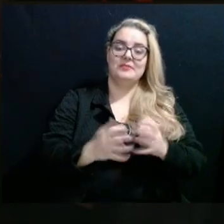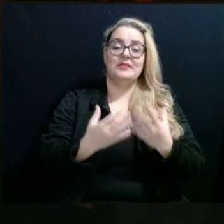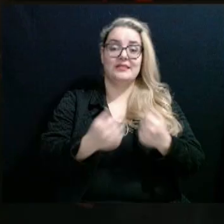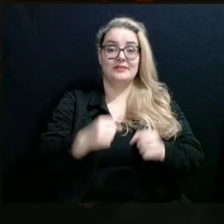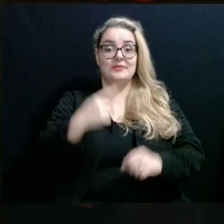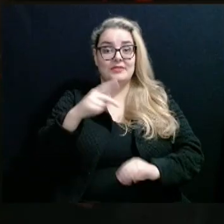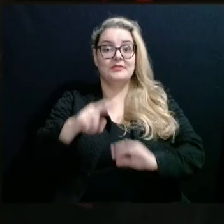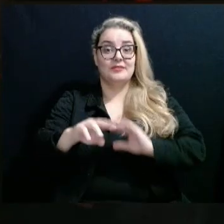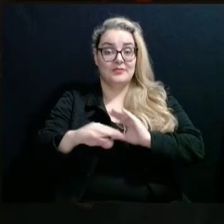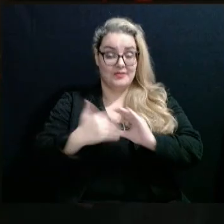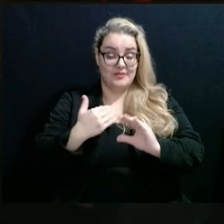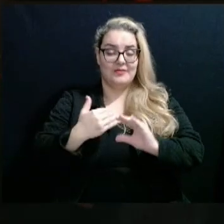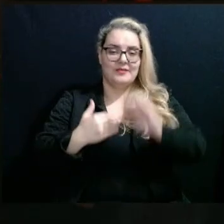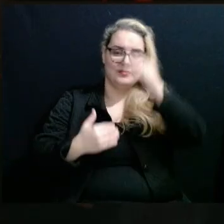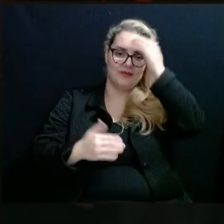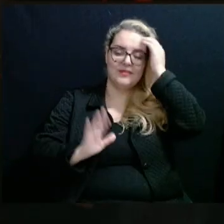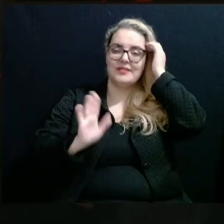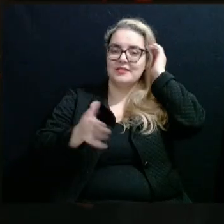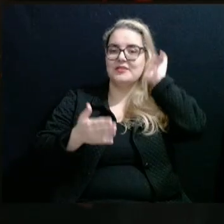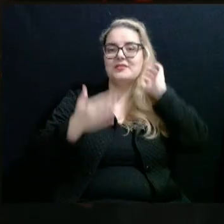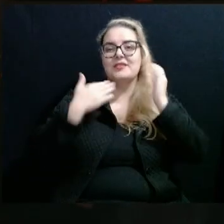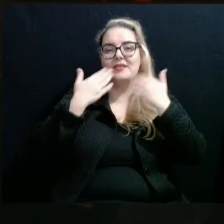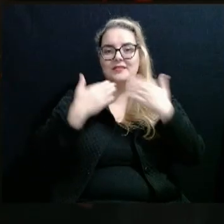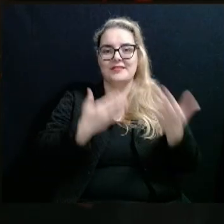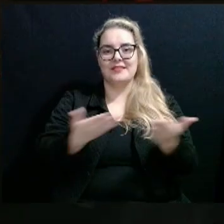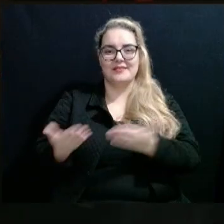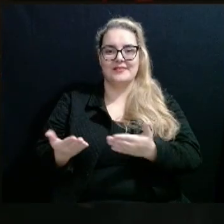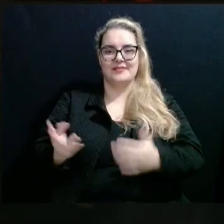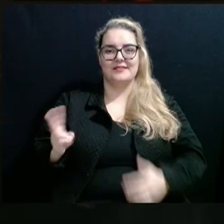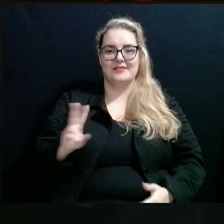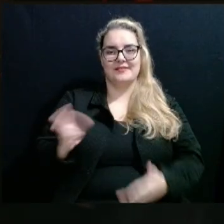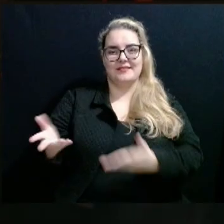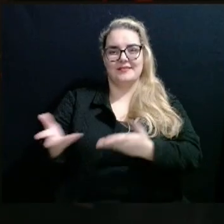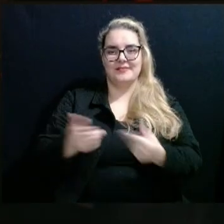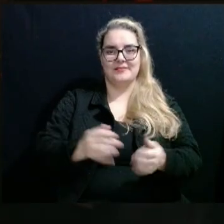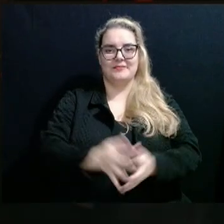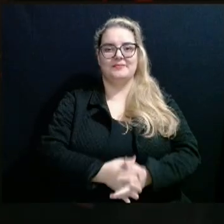falar com vocês e apresentar também as nossas convidadas. O WhatsApp está na tela,